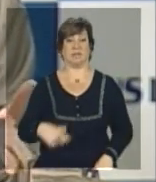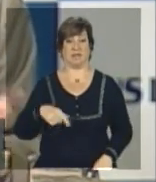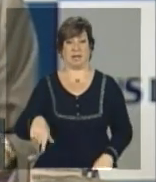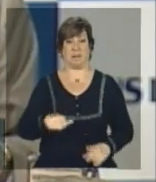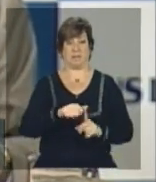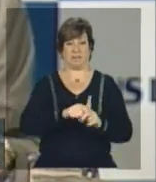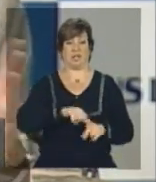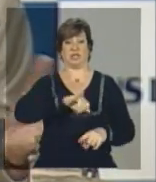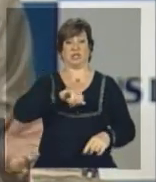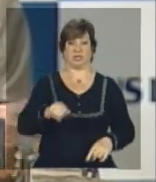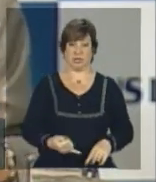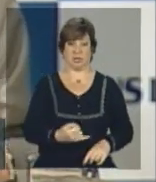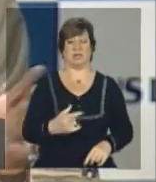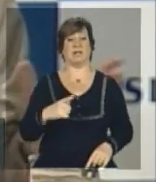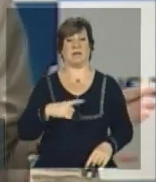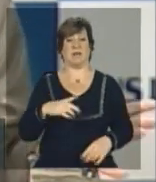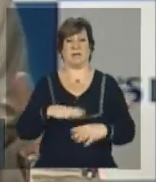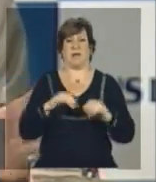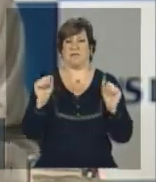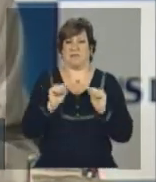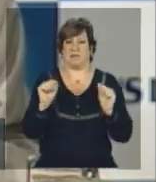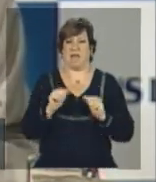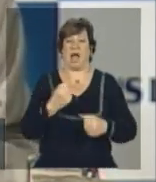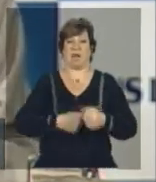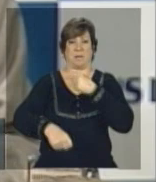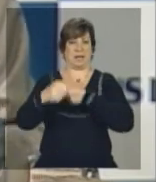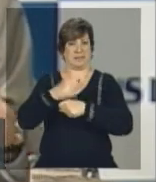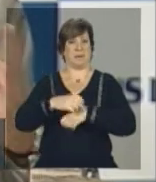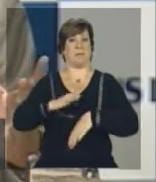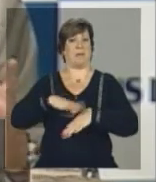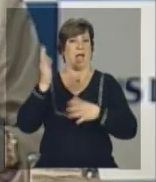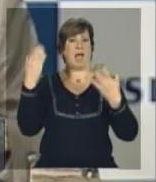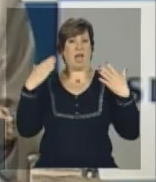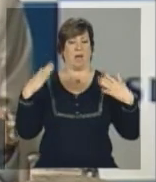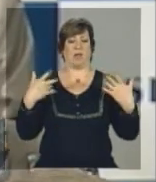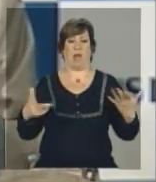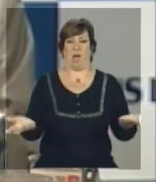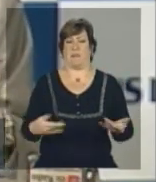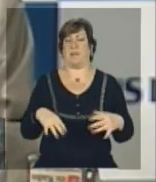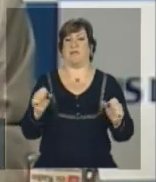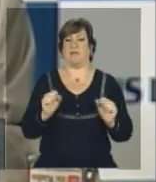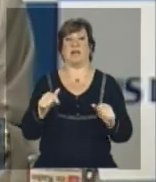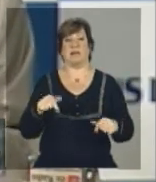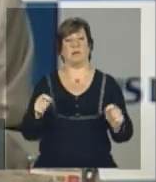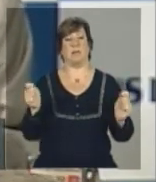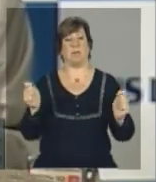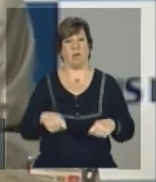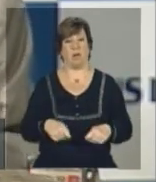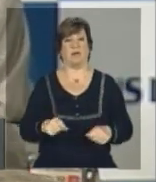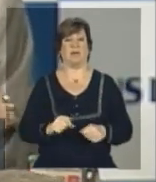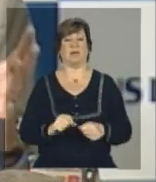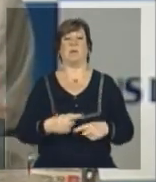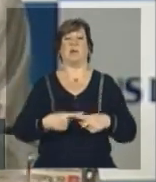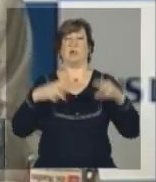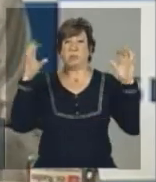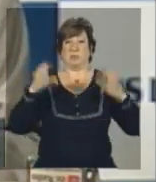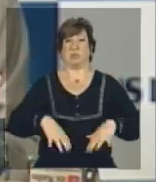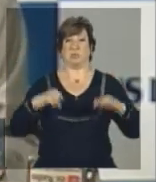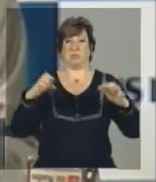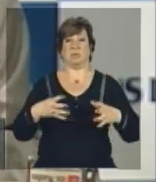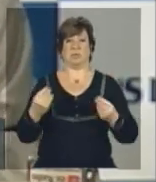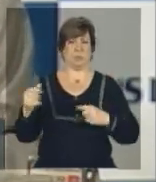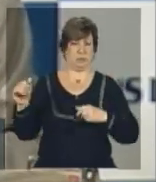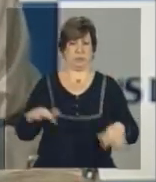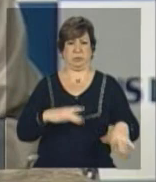janeiro, vamos dizer assim, mais frio do que o ano passado, chuva torrencial, quer dizer, isso pode fazer com que a gente tenha várias